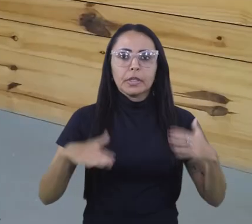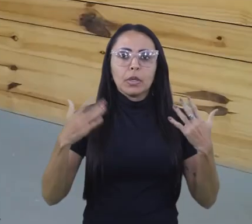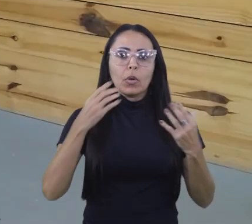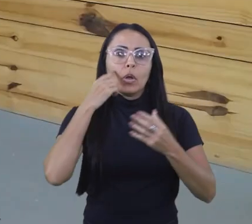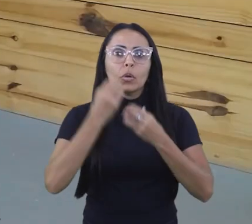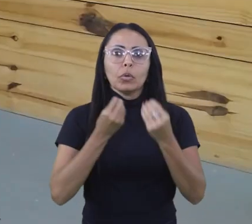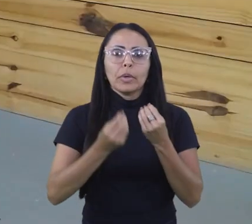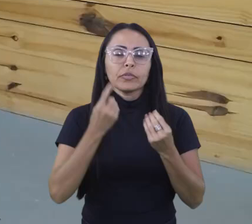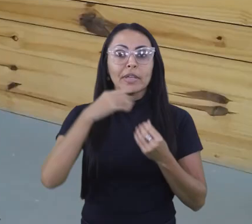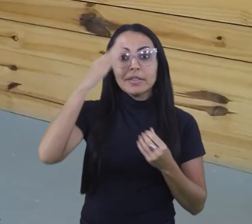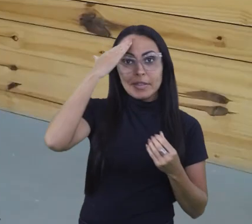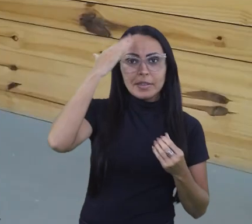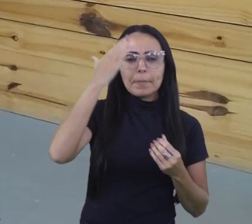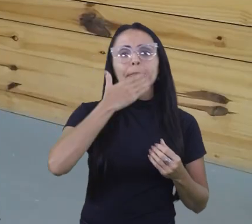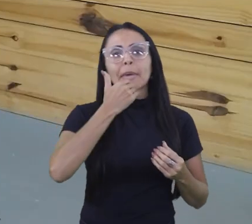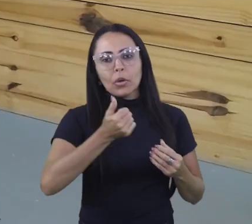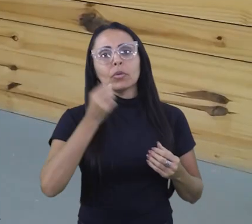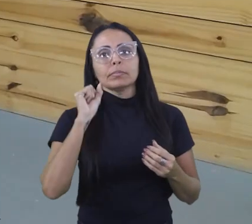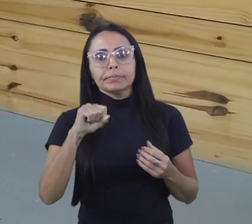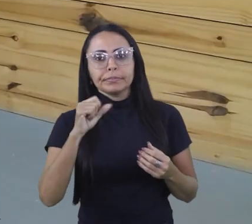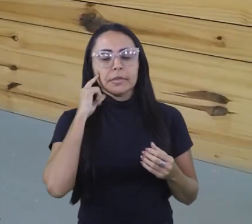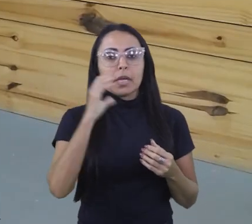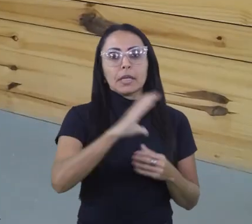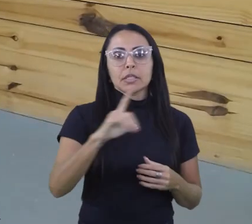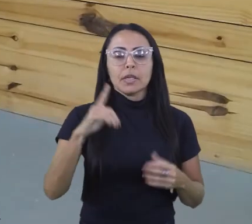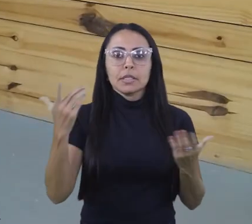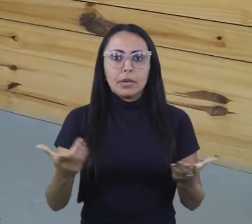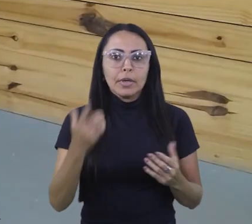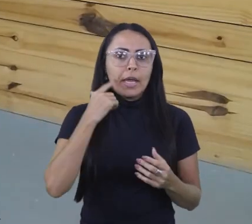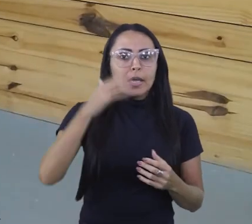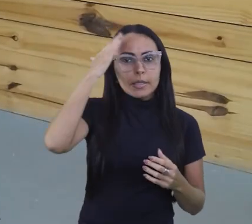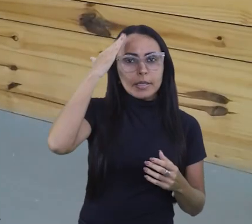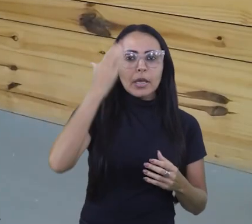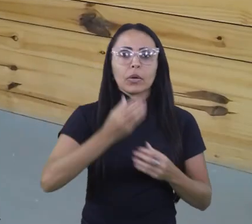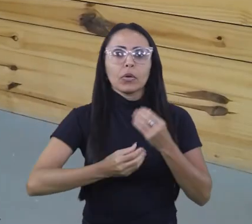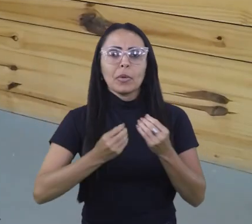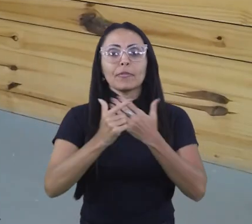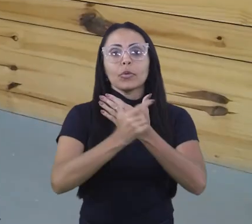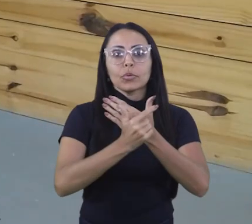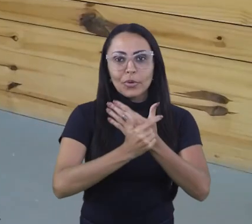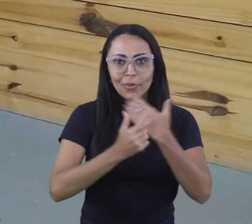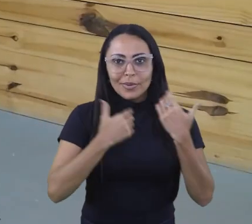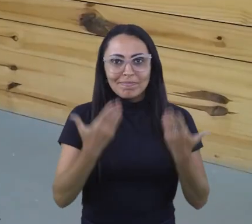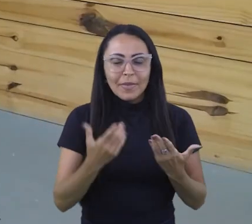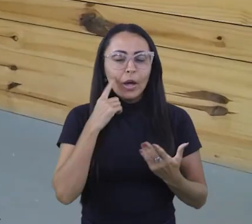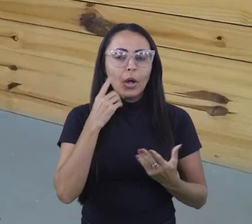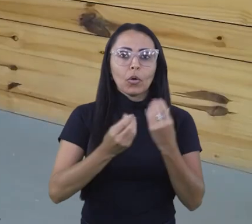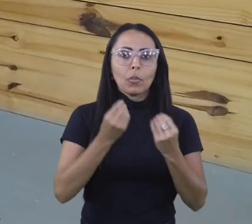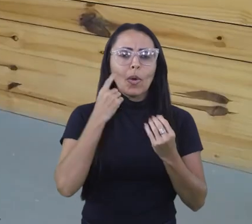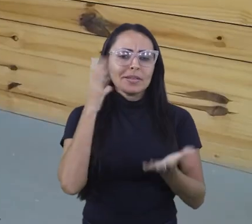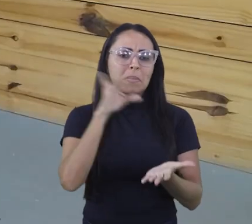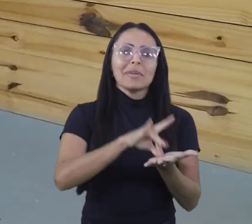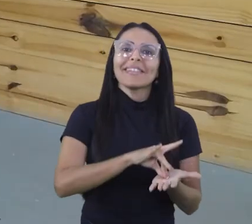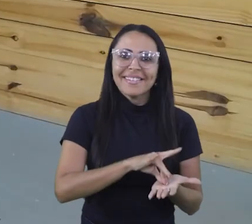é que a gente vai entender melhor, né, essa classificação? Entendendo como ela funciona, como ela se